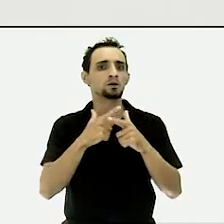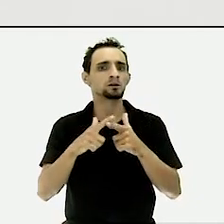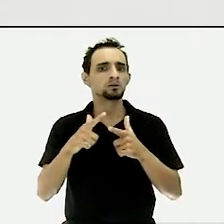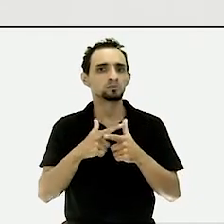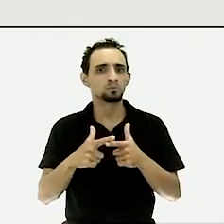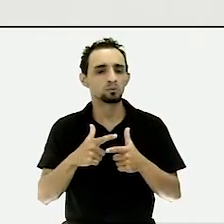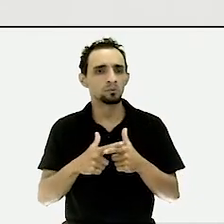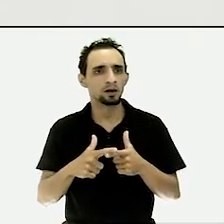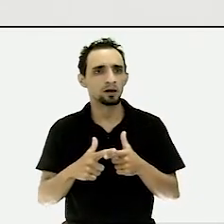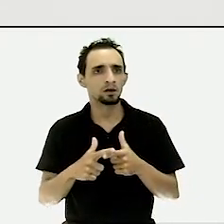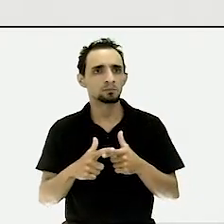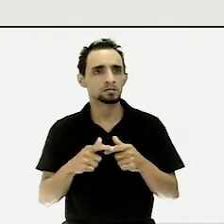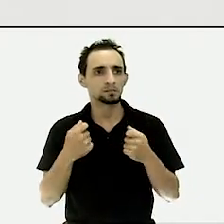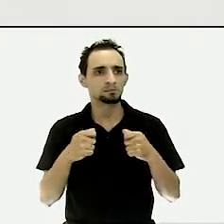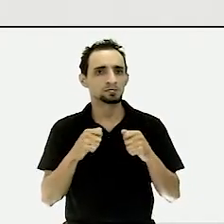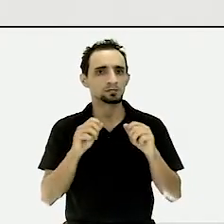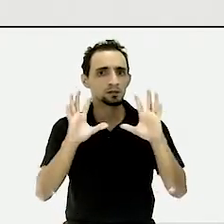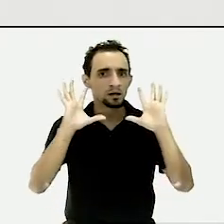lado,